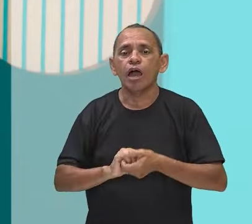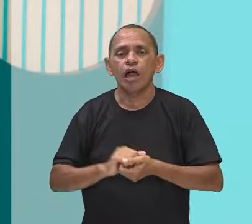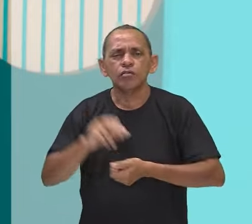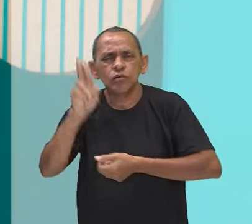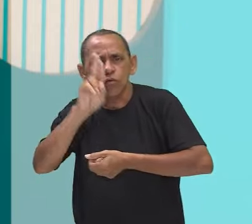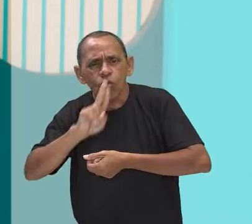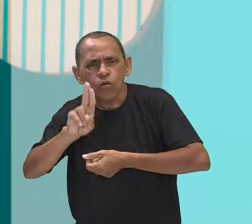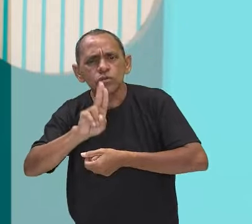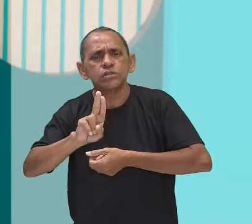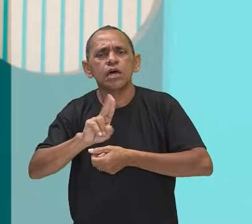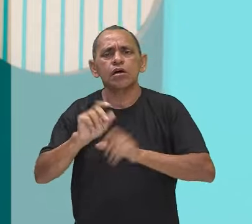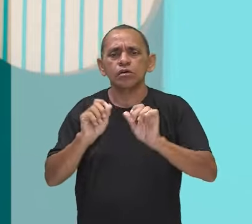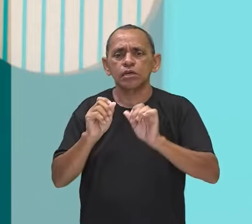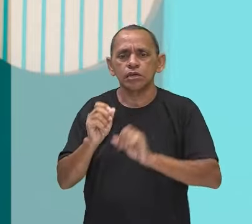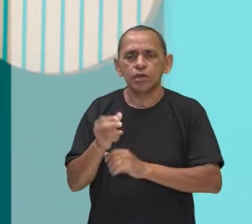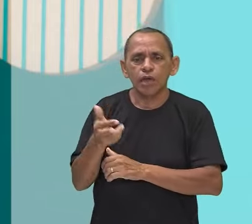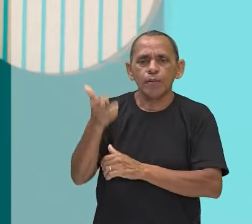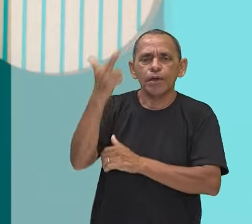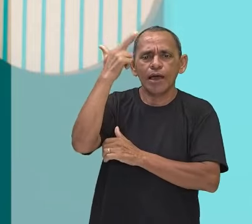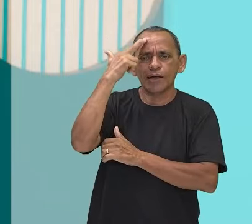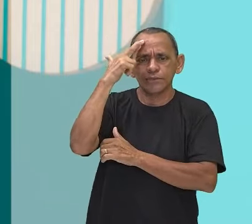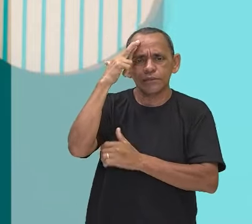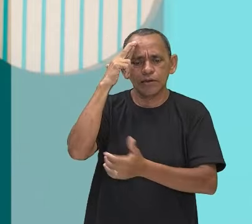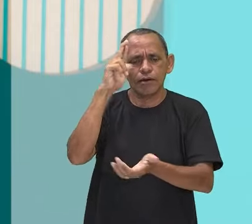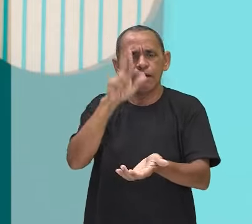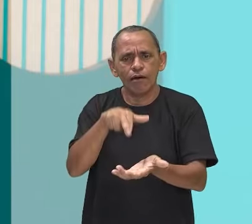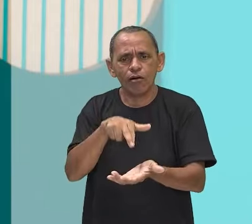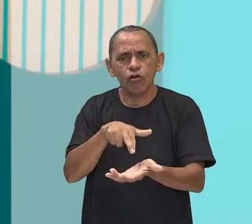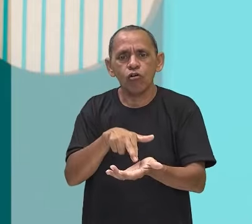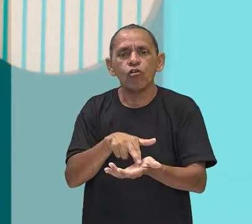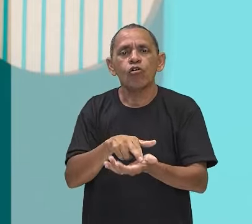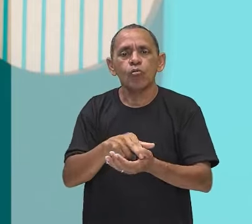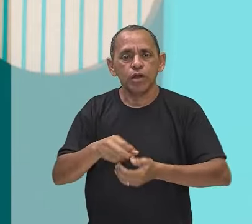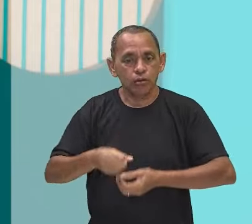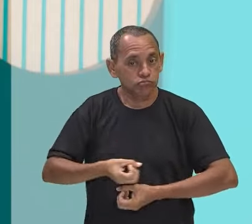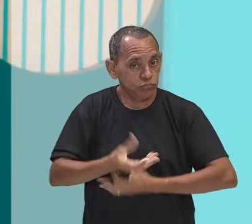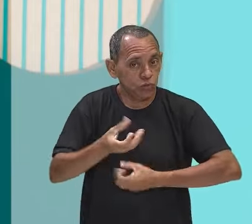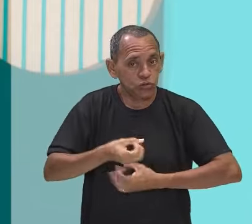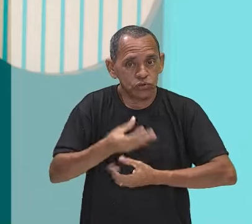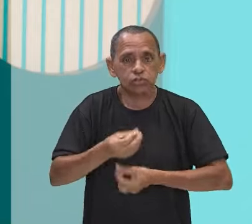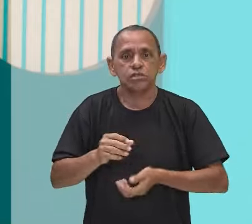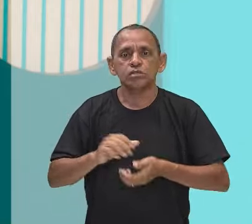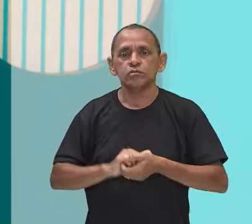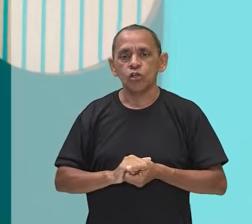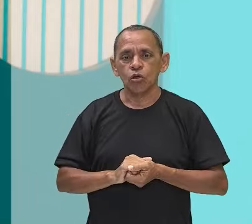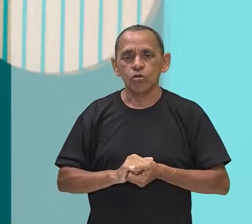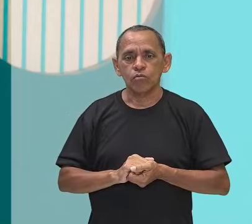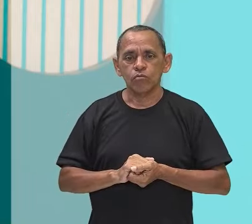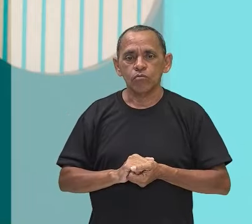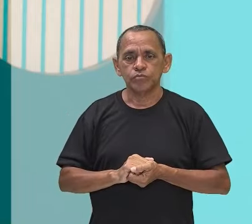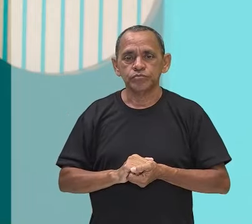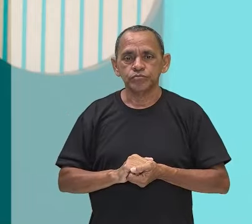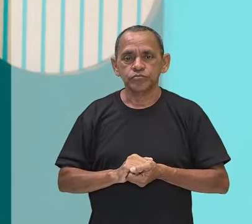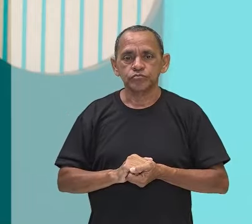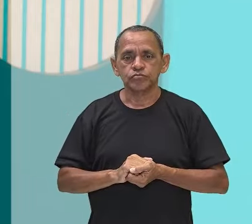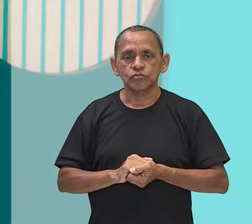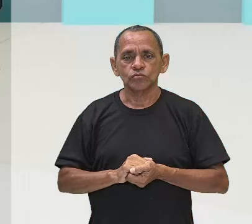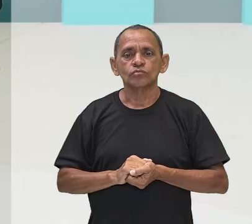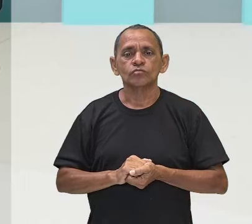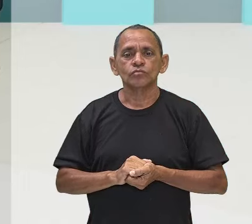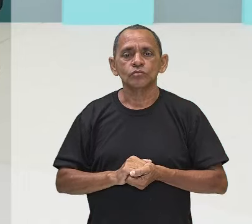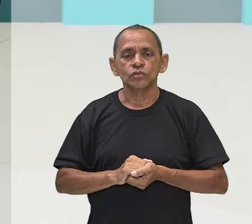bela possível, digamos assim. E é isso que a gente vai compreender agora com as características do parnasianismo. Então acompanhem comigo